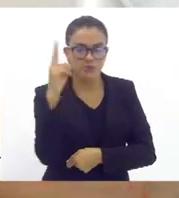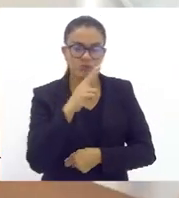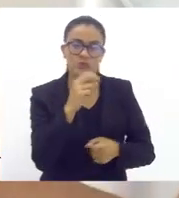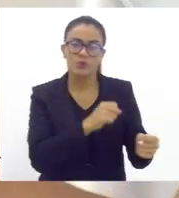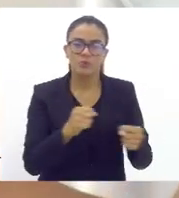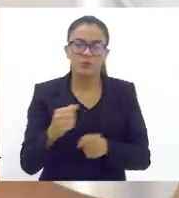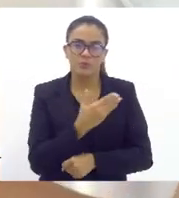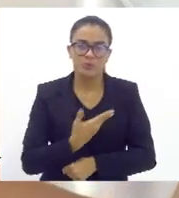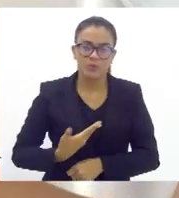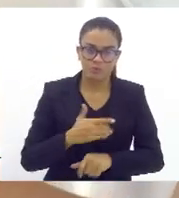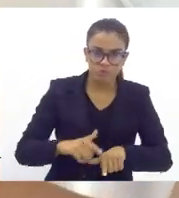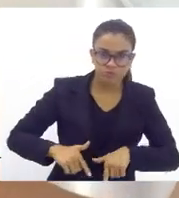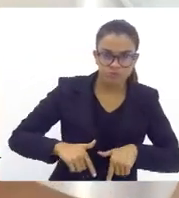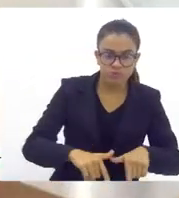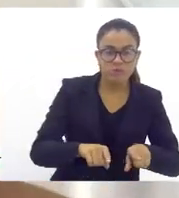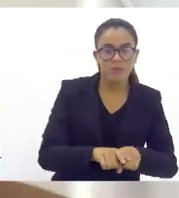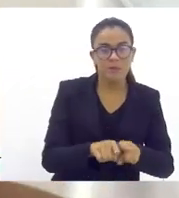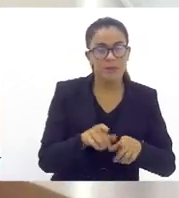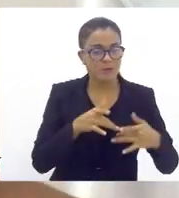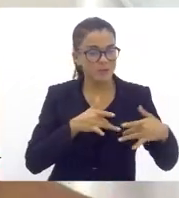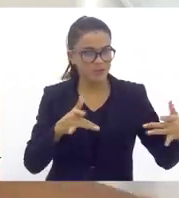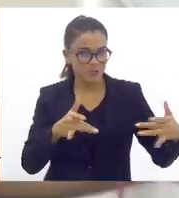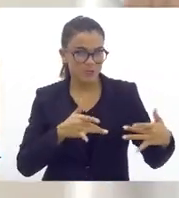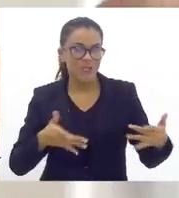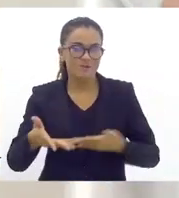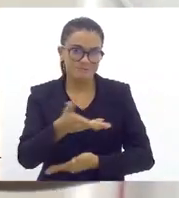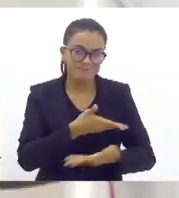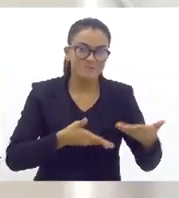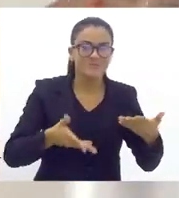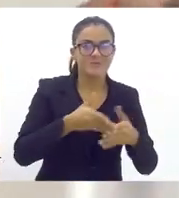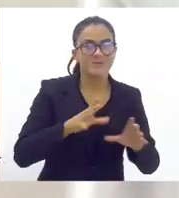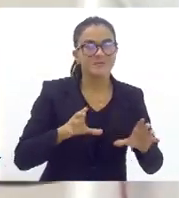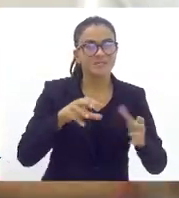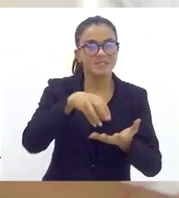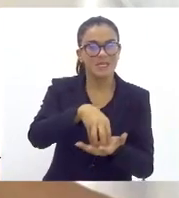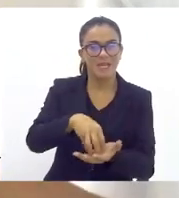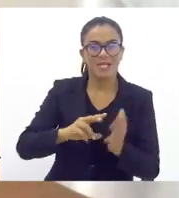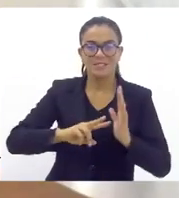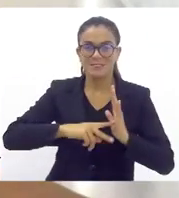agir, e também com a solidariedade que nós temos recebido de centrais